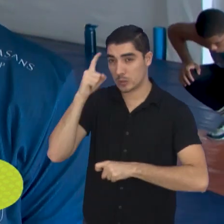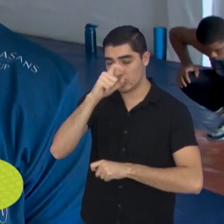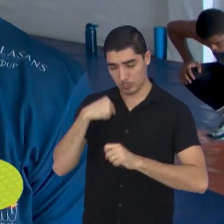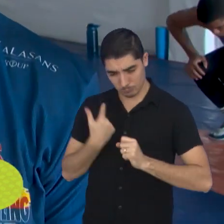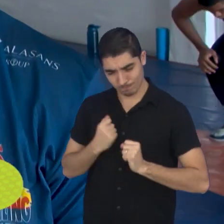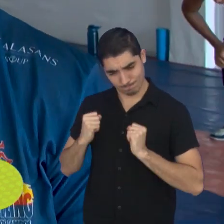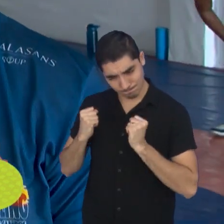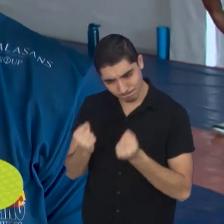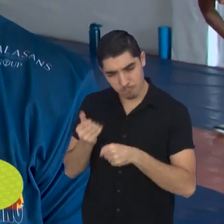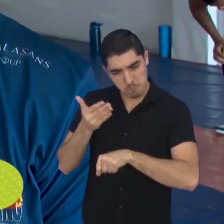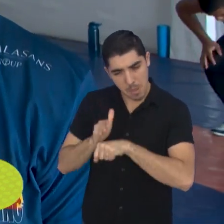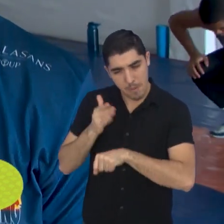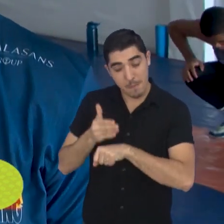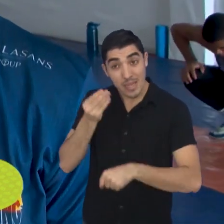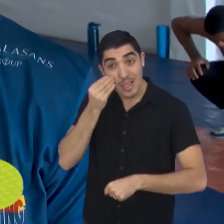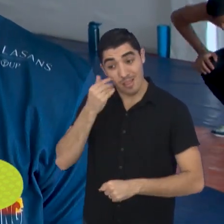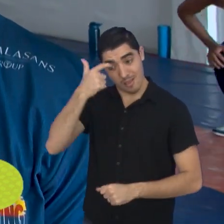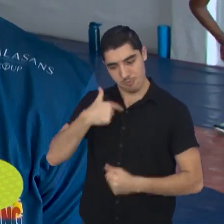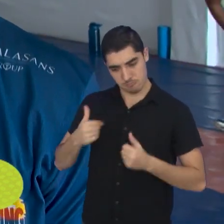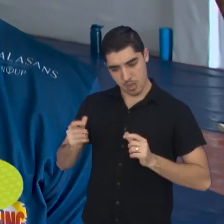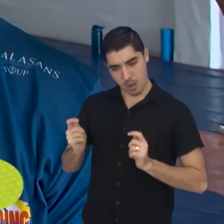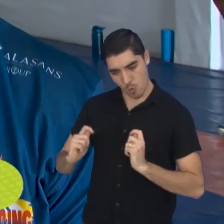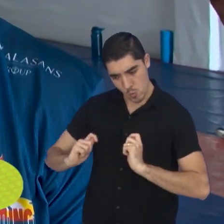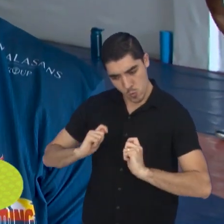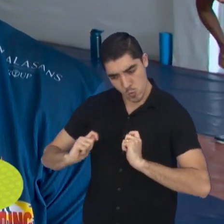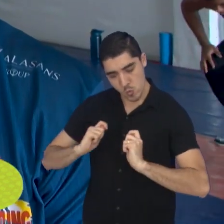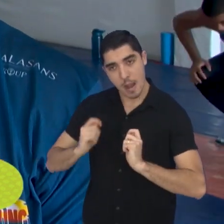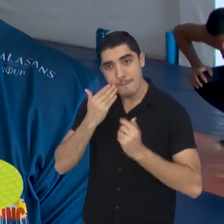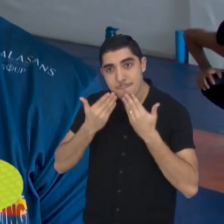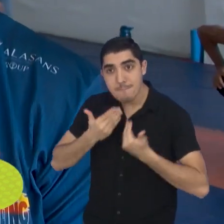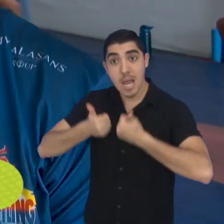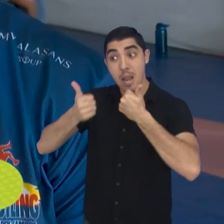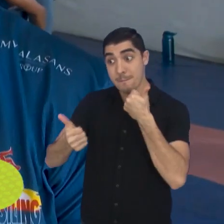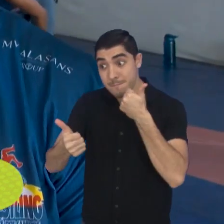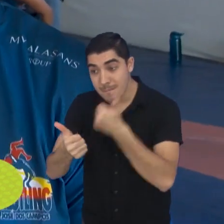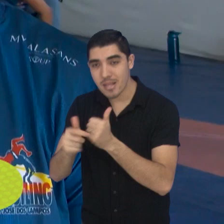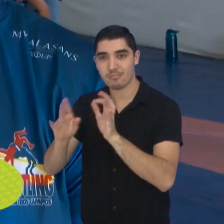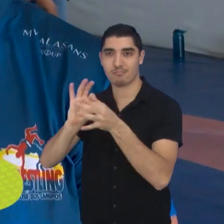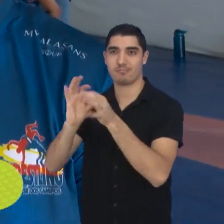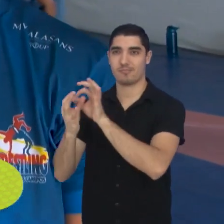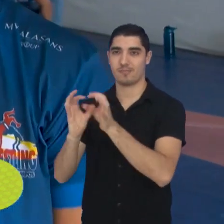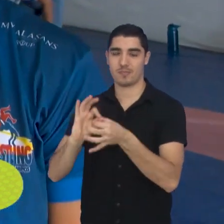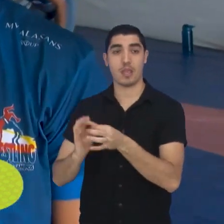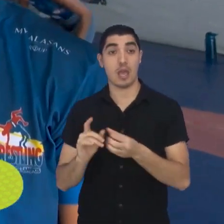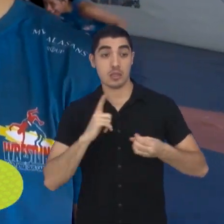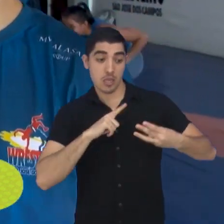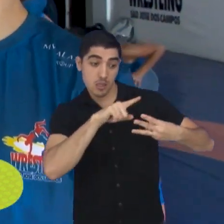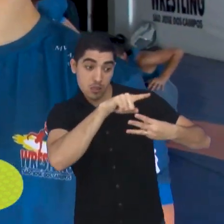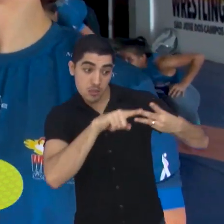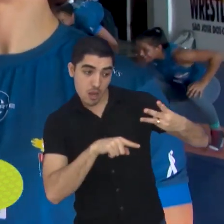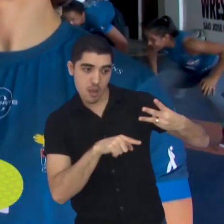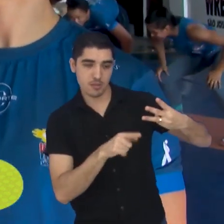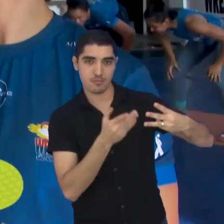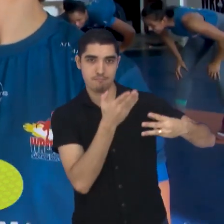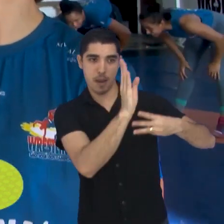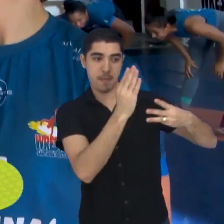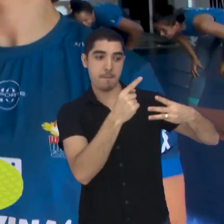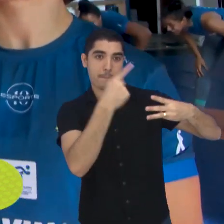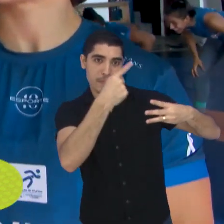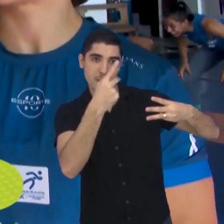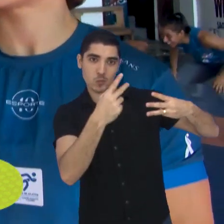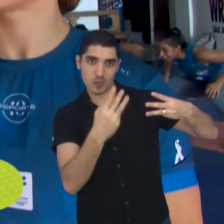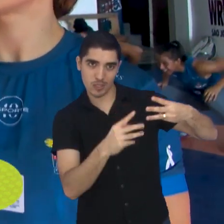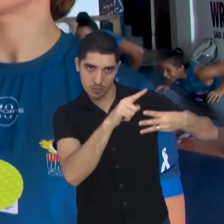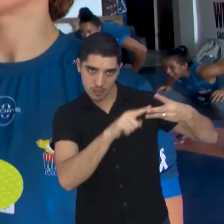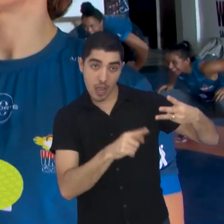essa preparação ser a melhor possível, principalmente mais perto aí da competição. Vão ser 3 vagas, né? Os 3 primeiros colocados garantem a vaga para